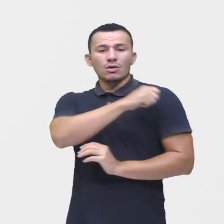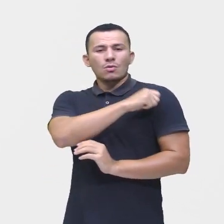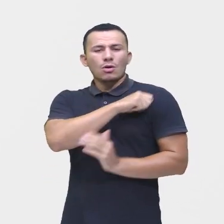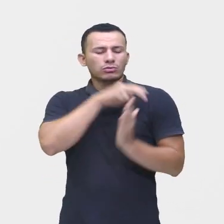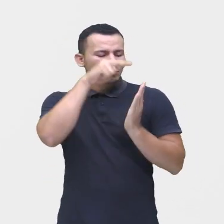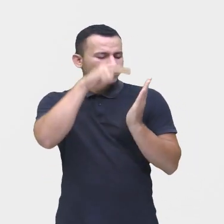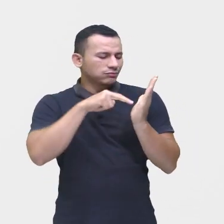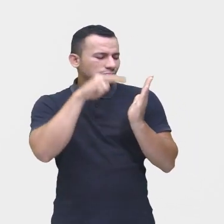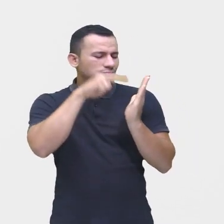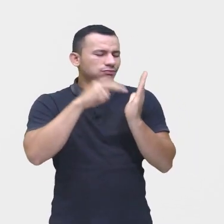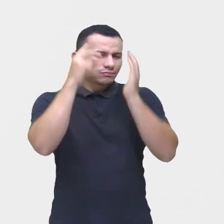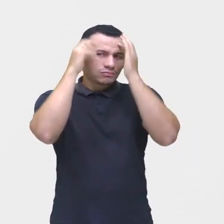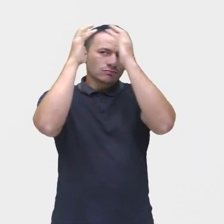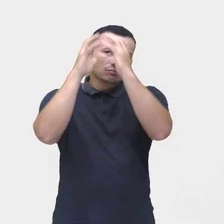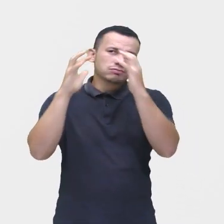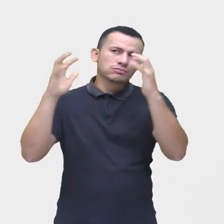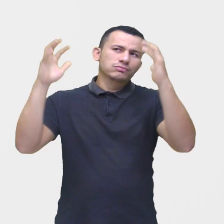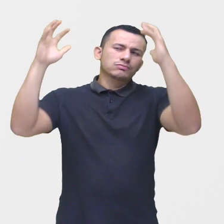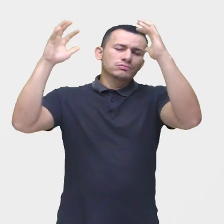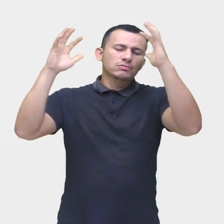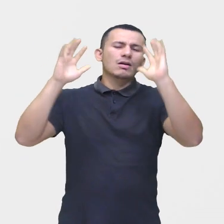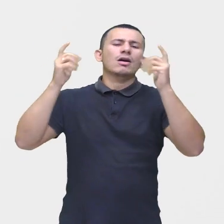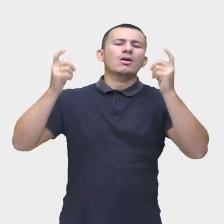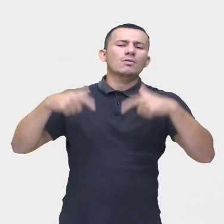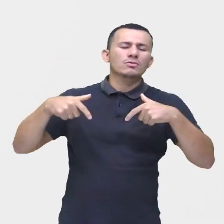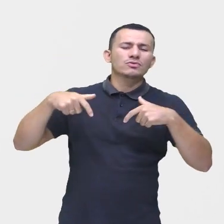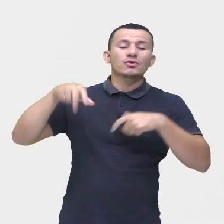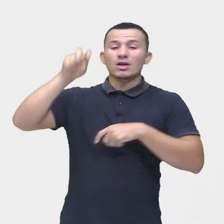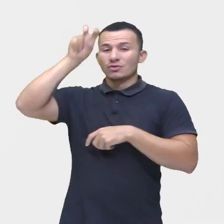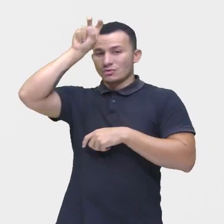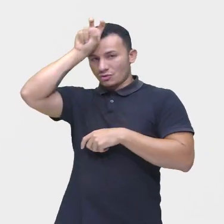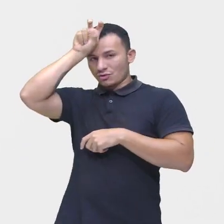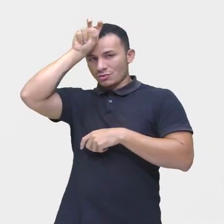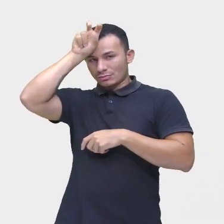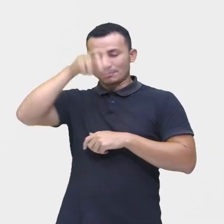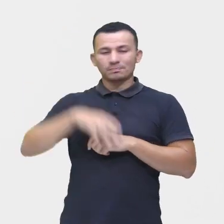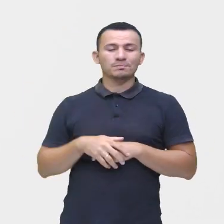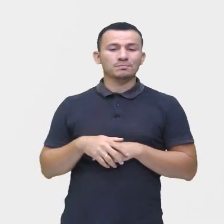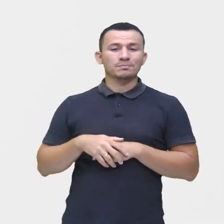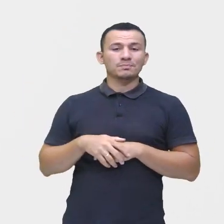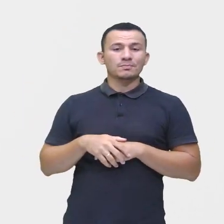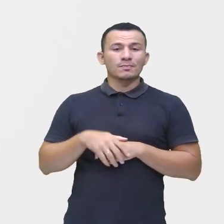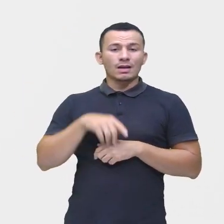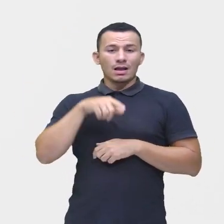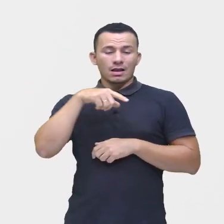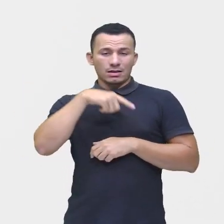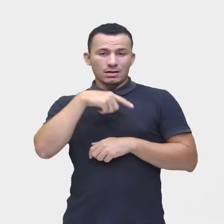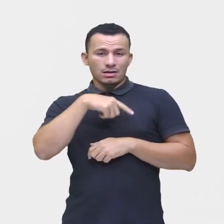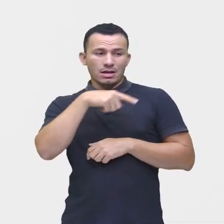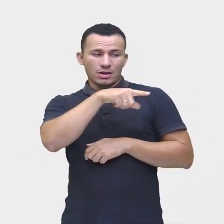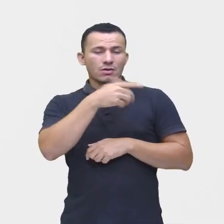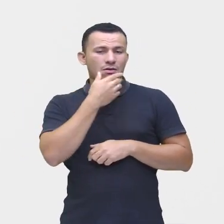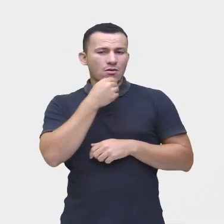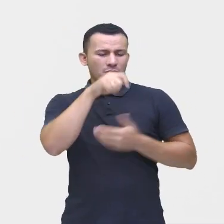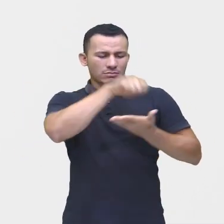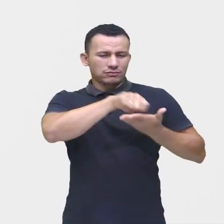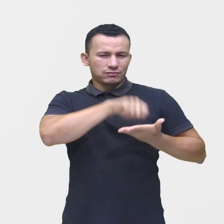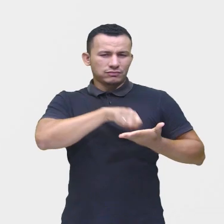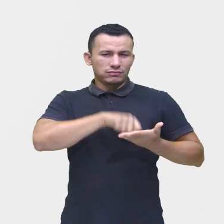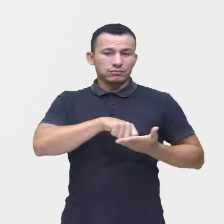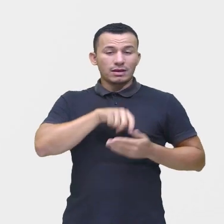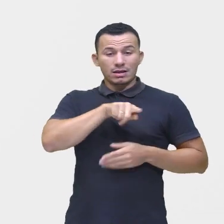viajar direto para o Egito Antigo, tá certo? Nessa história, o avô do personagem, que é um escriba, ensina para o seu